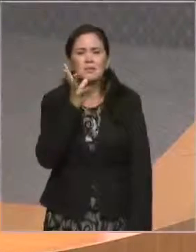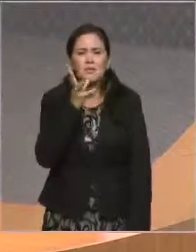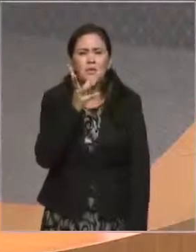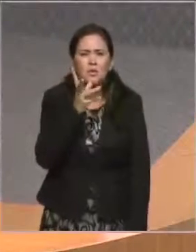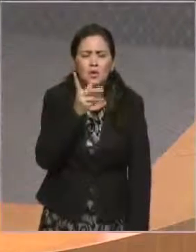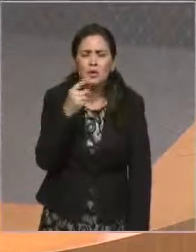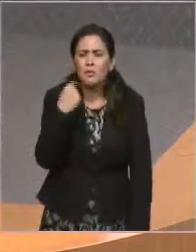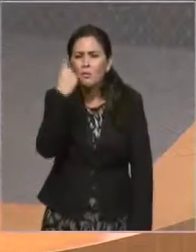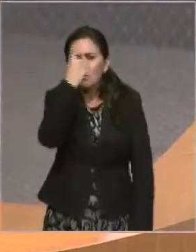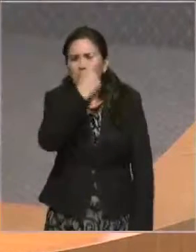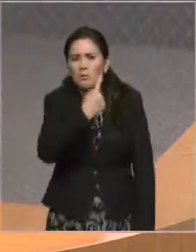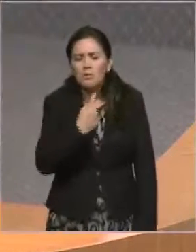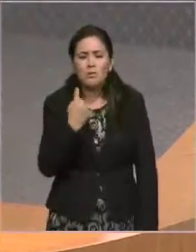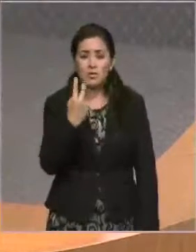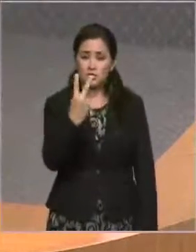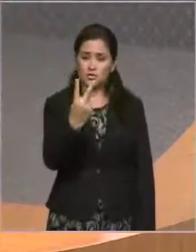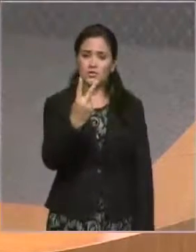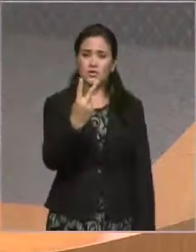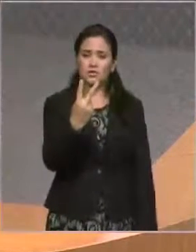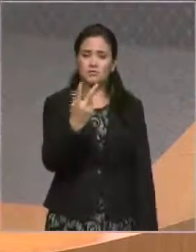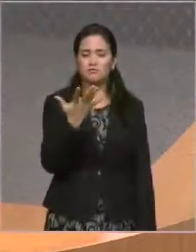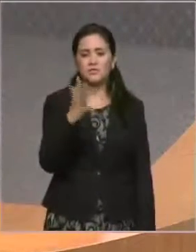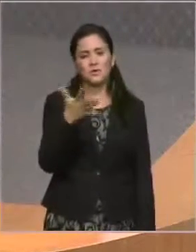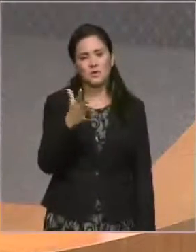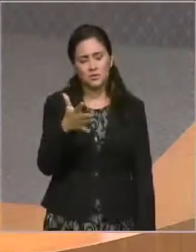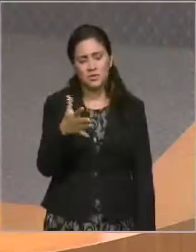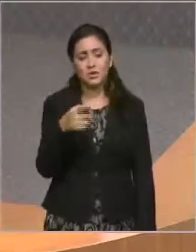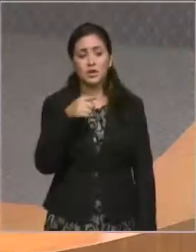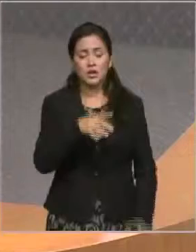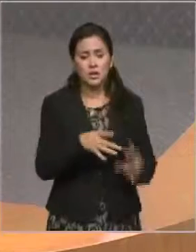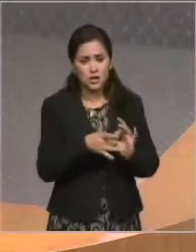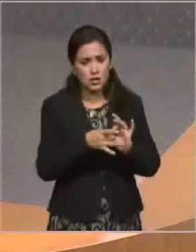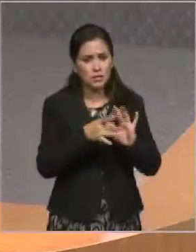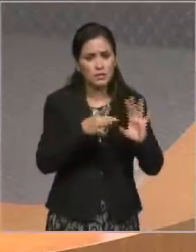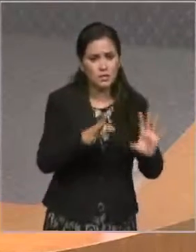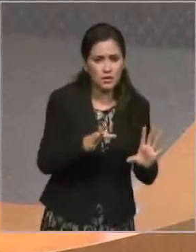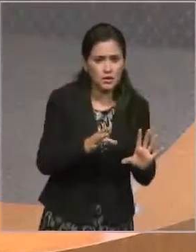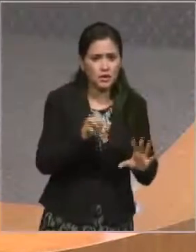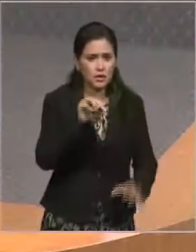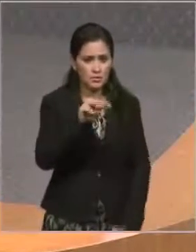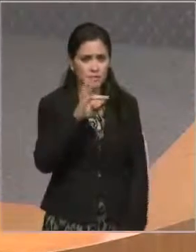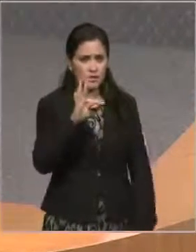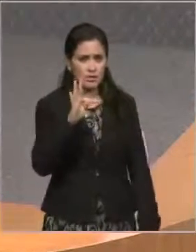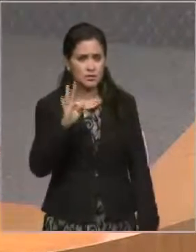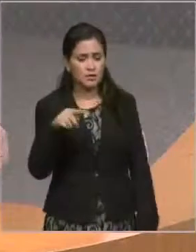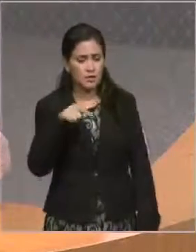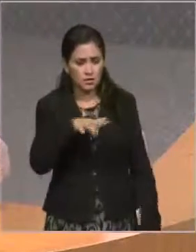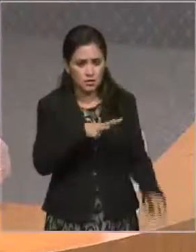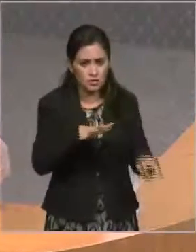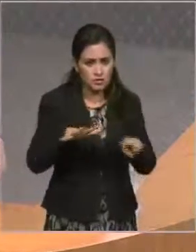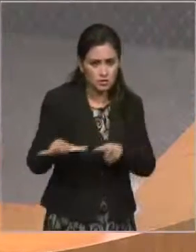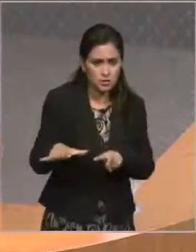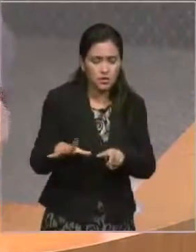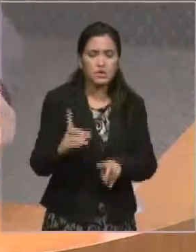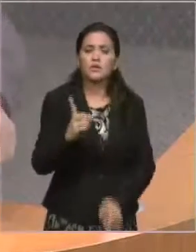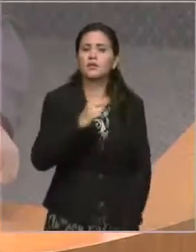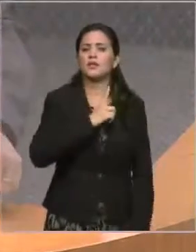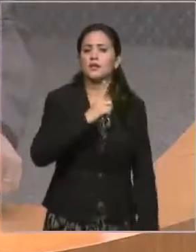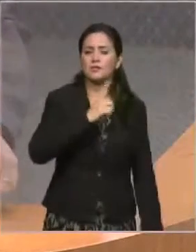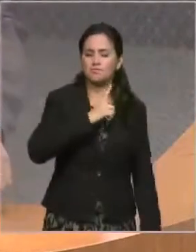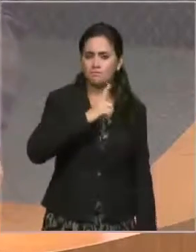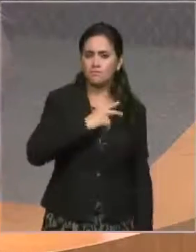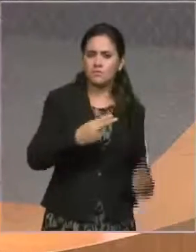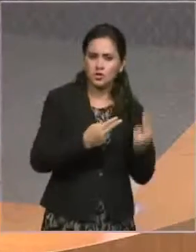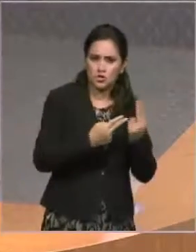E nessa permissão que a NTT lançou, que será agora nessa semana, terá uma linha que sairá de